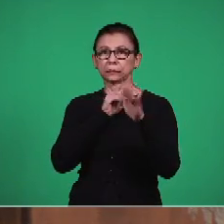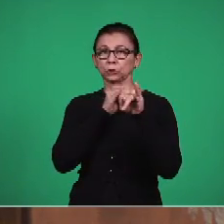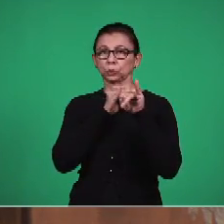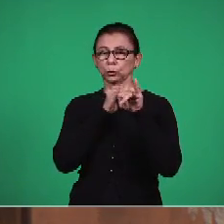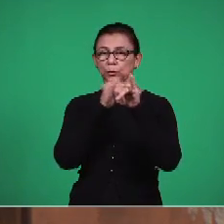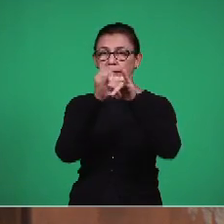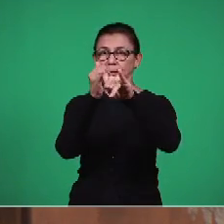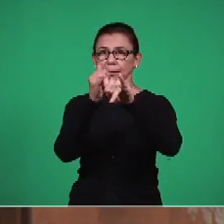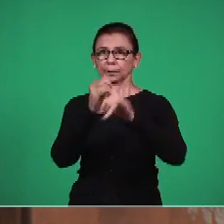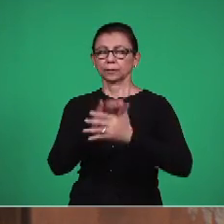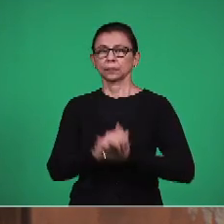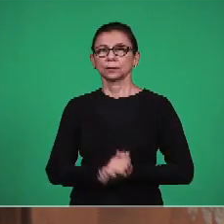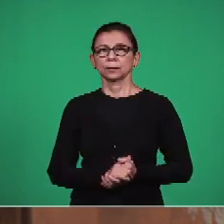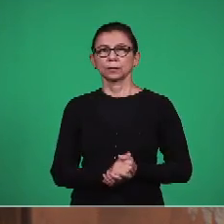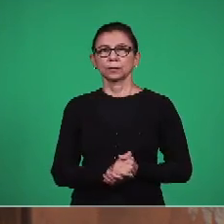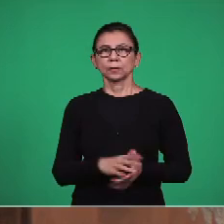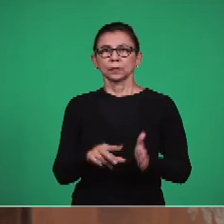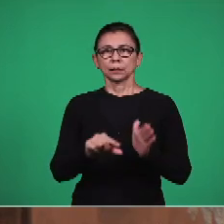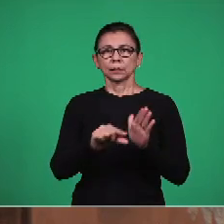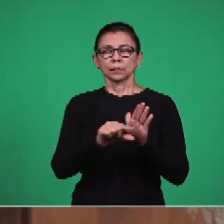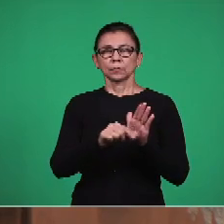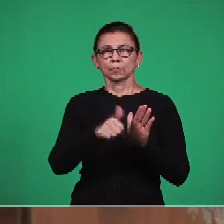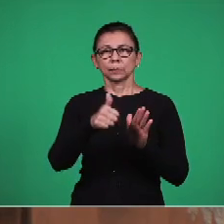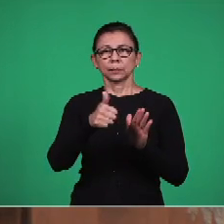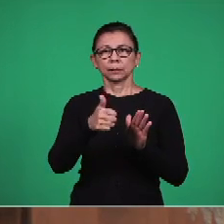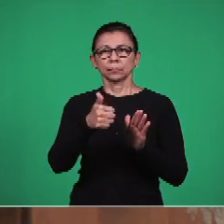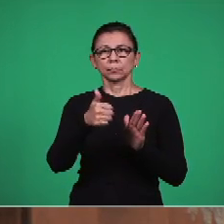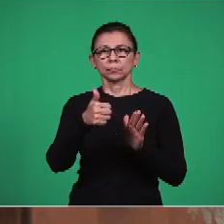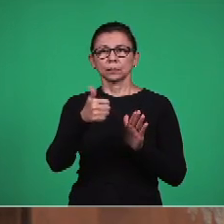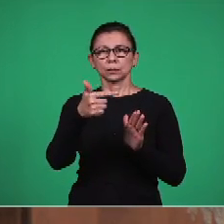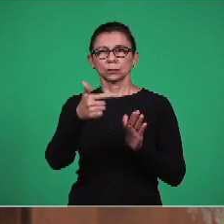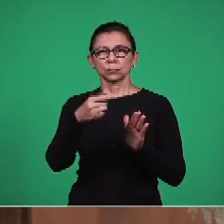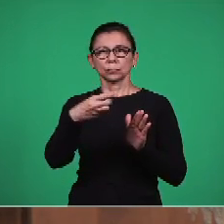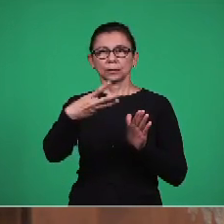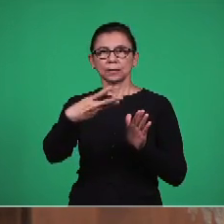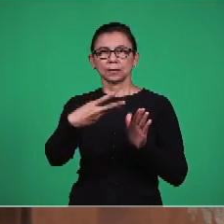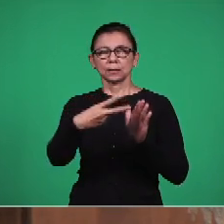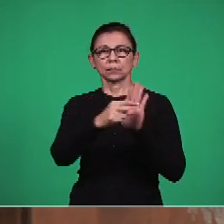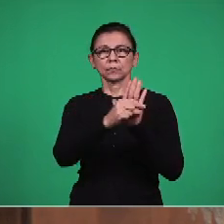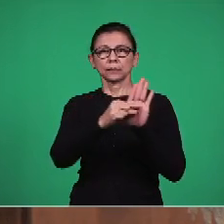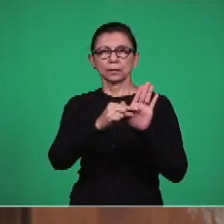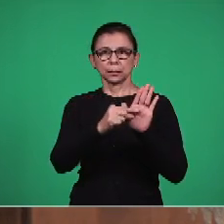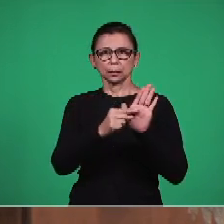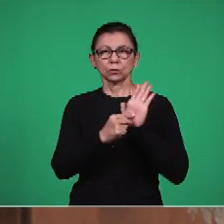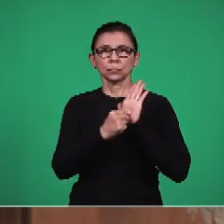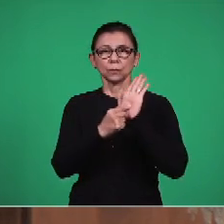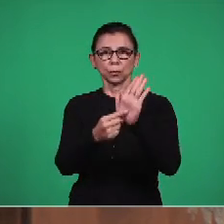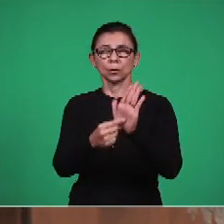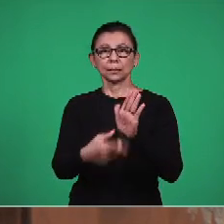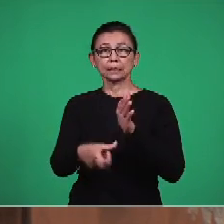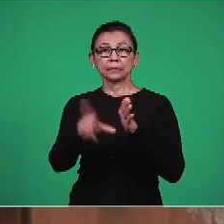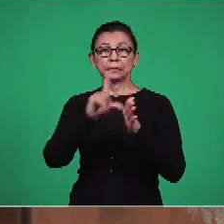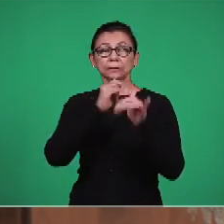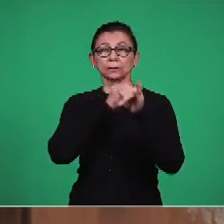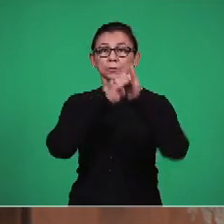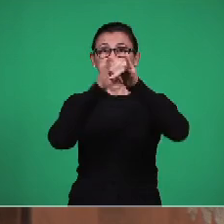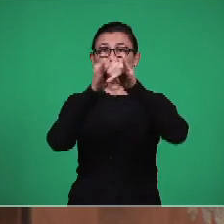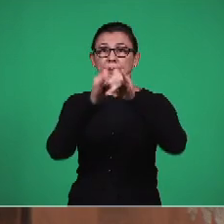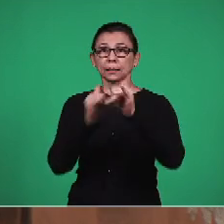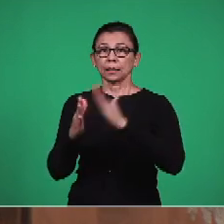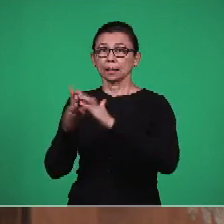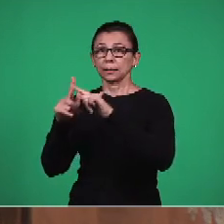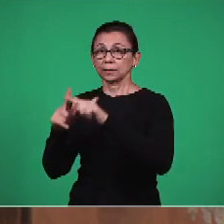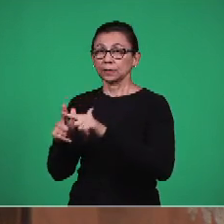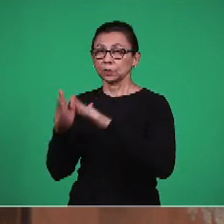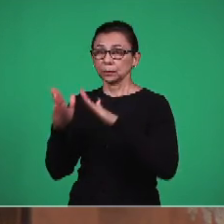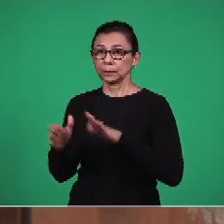primeiro versículo, segundo, terceiro versículo, do capítulo 8, assim, há um preparo da igreja. A igreja tem que estar